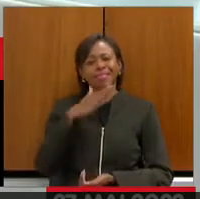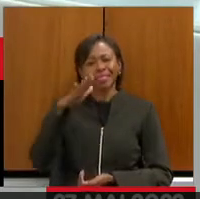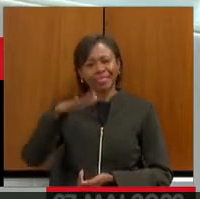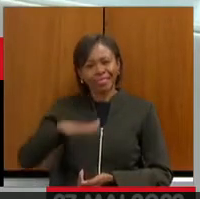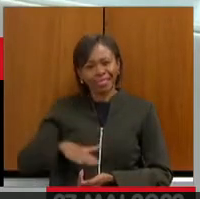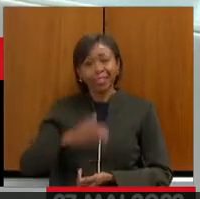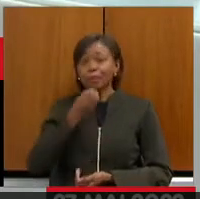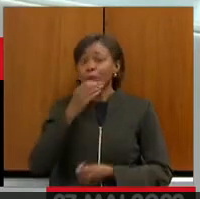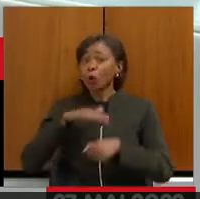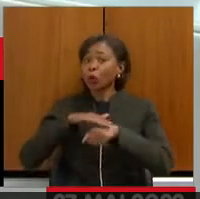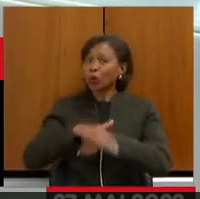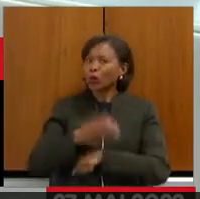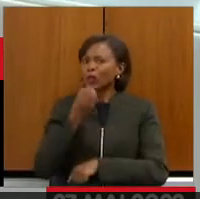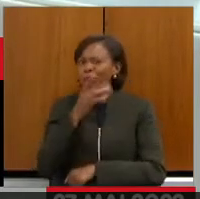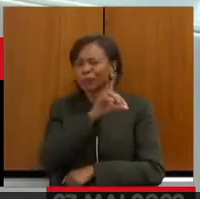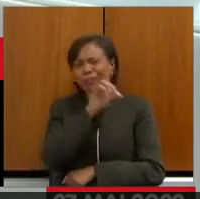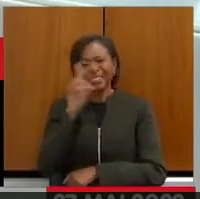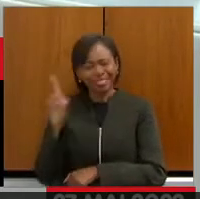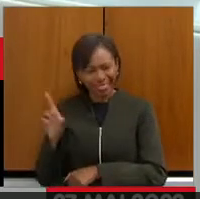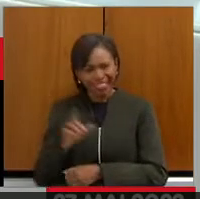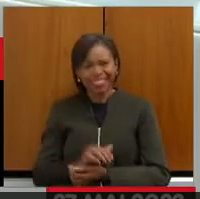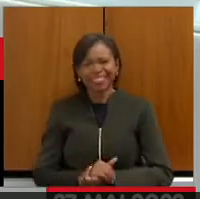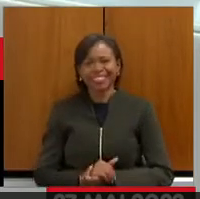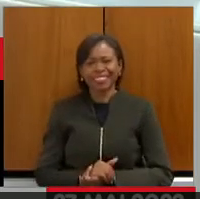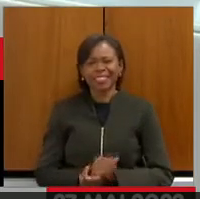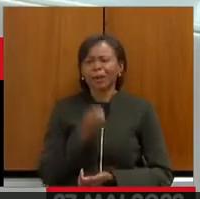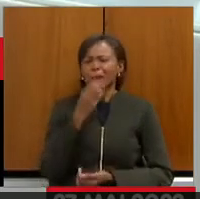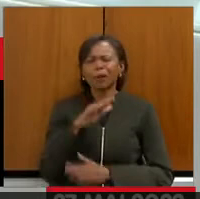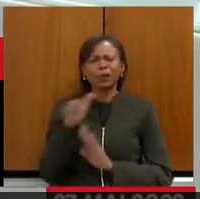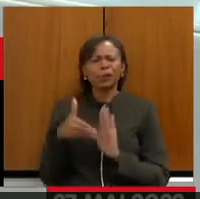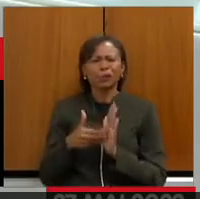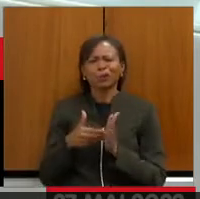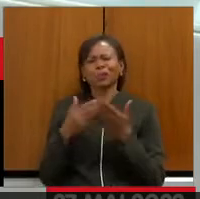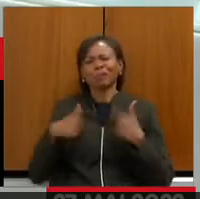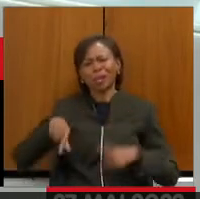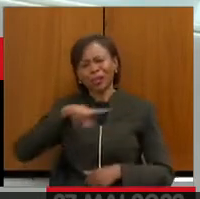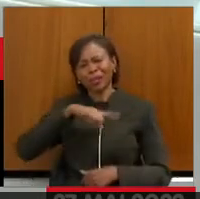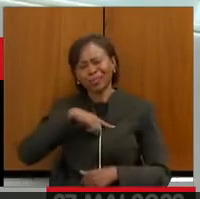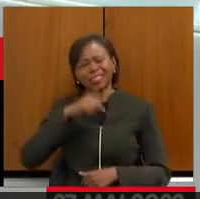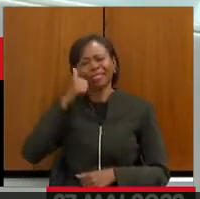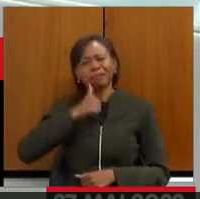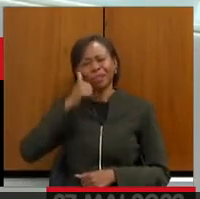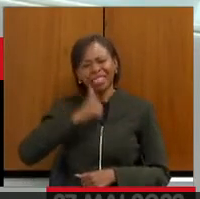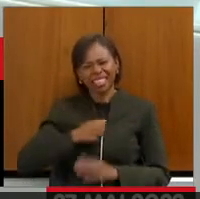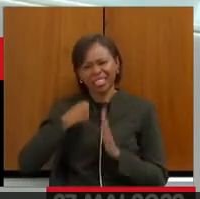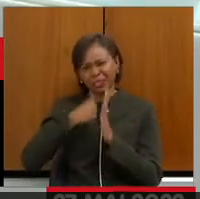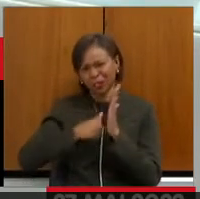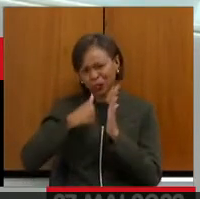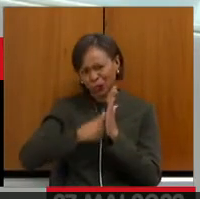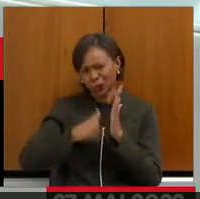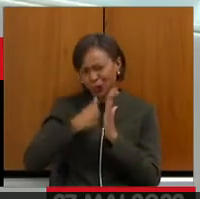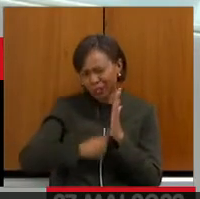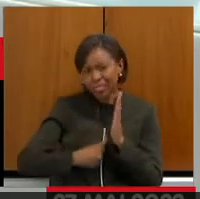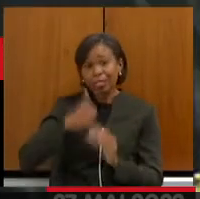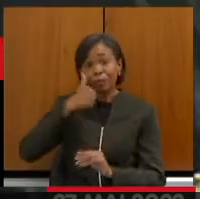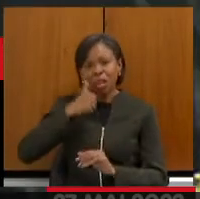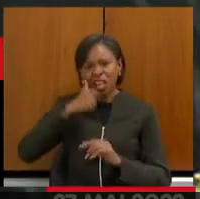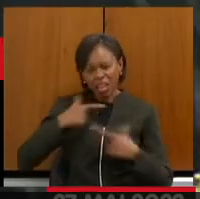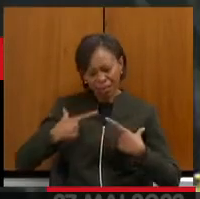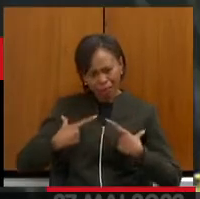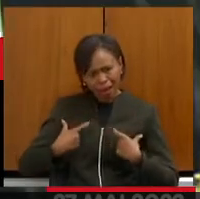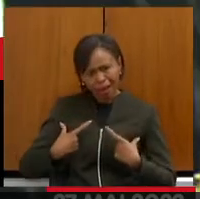tarde boa noite bom dia bom tudo para nós mulher deste luta mulheres